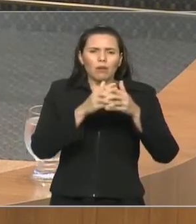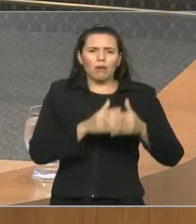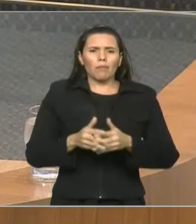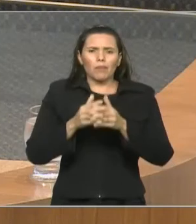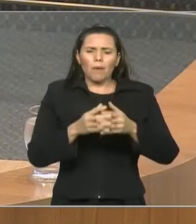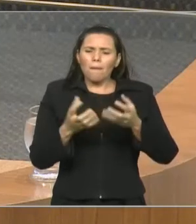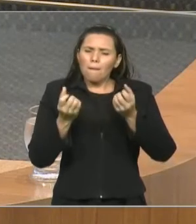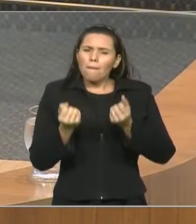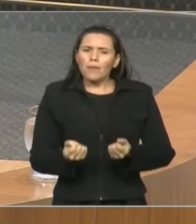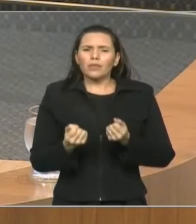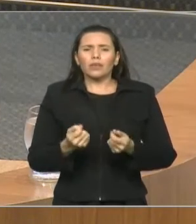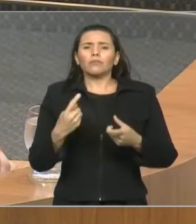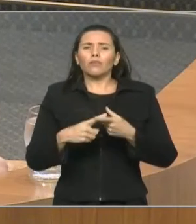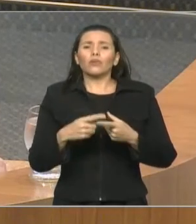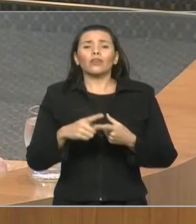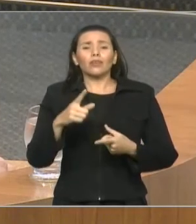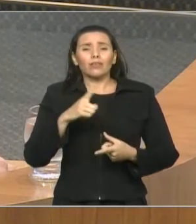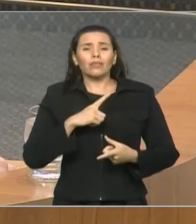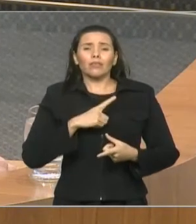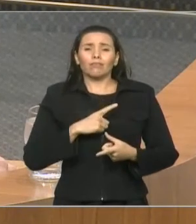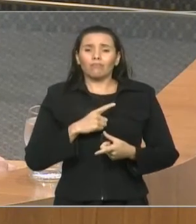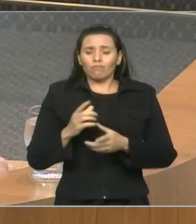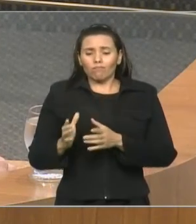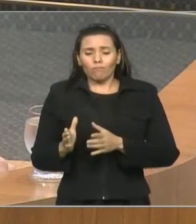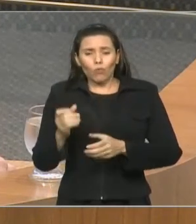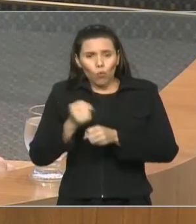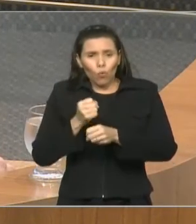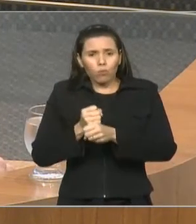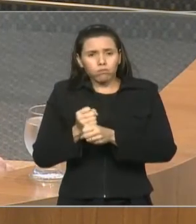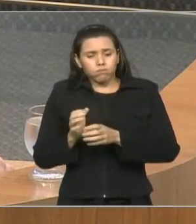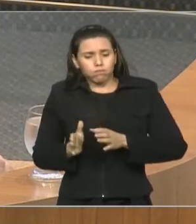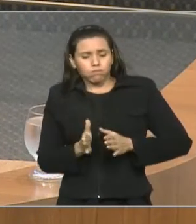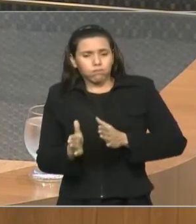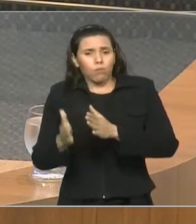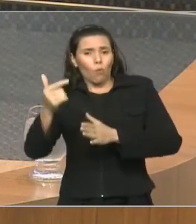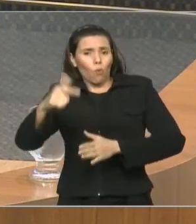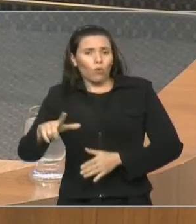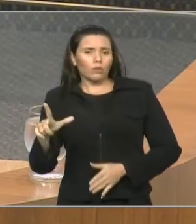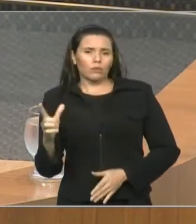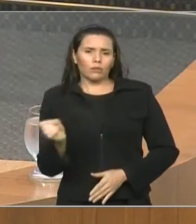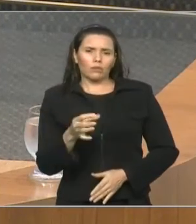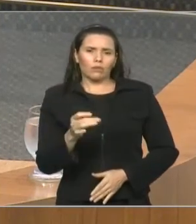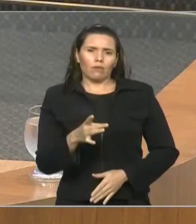isso tudo traz progresso para aquela região, e isso é o que nós queremos, é a